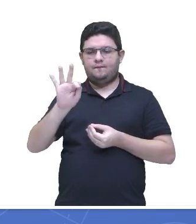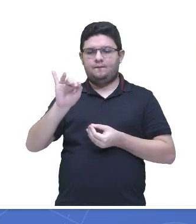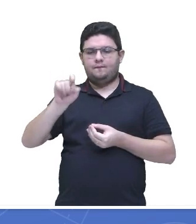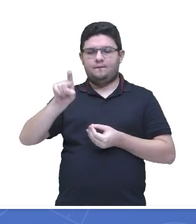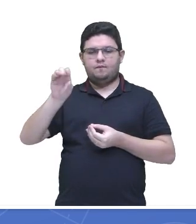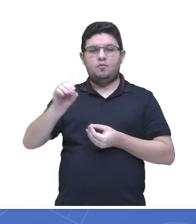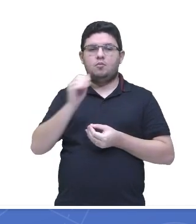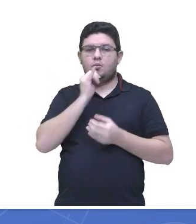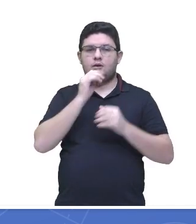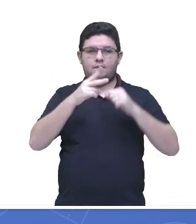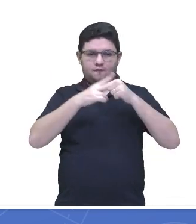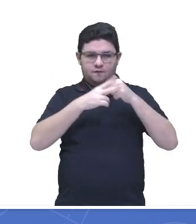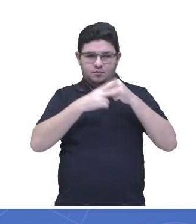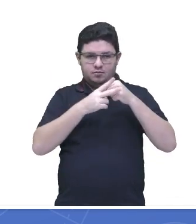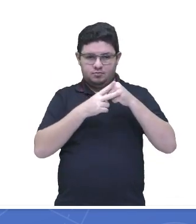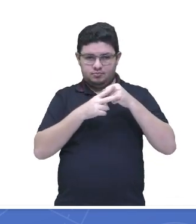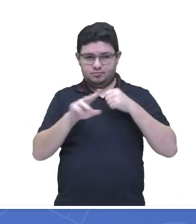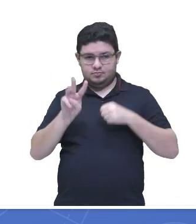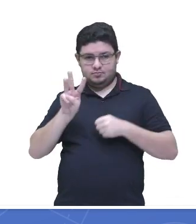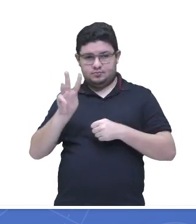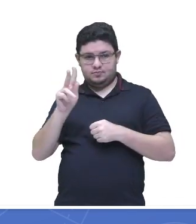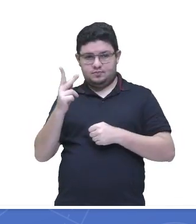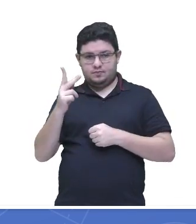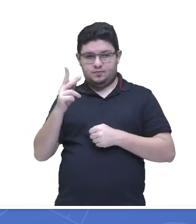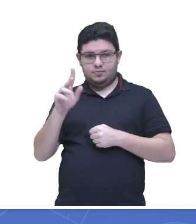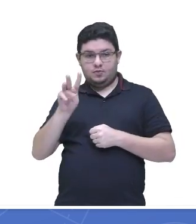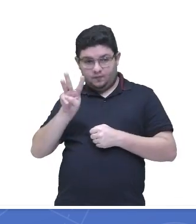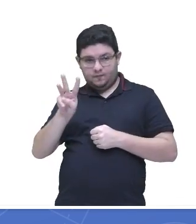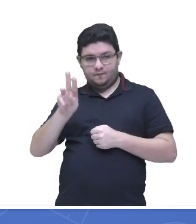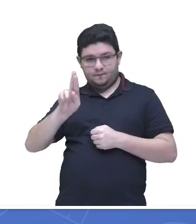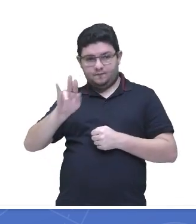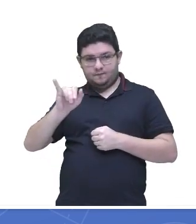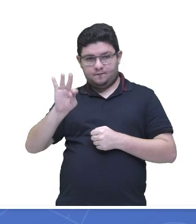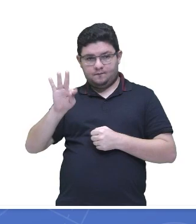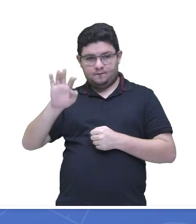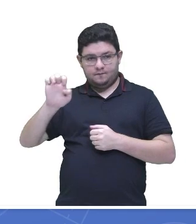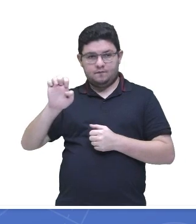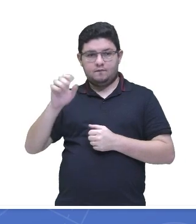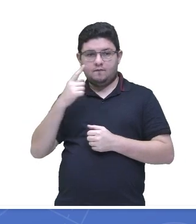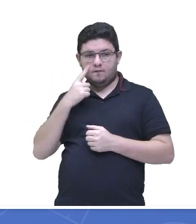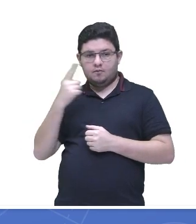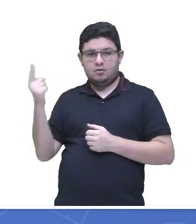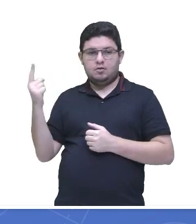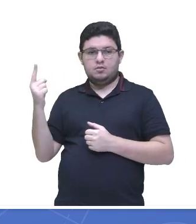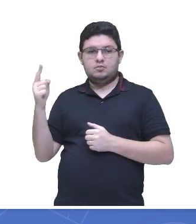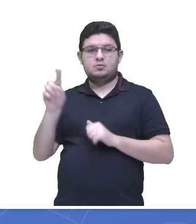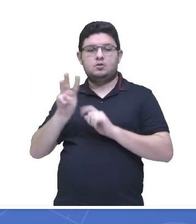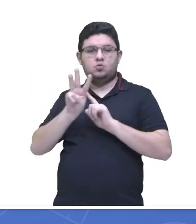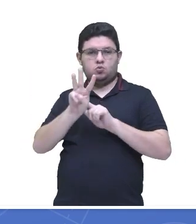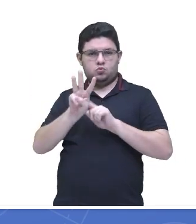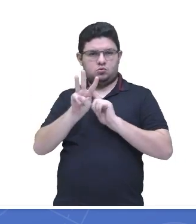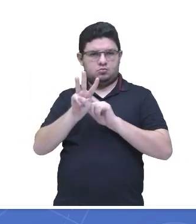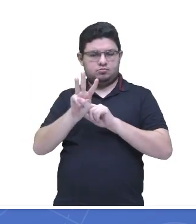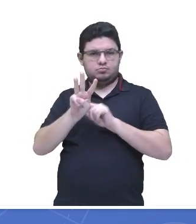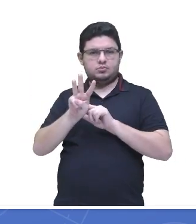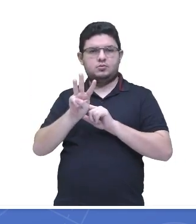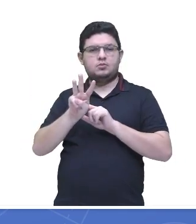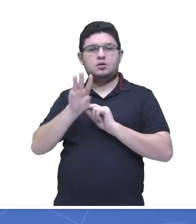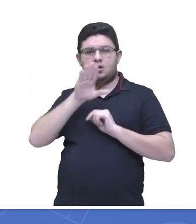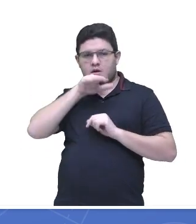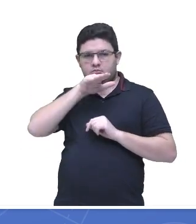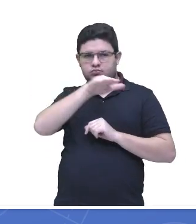verbo write. Eu não vou ler o write, esse W aí é mudo, não falem o write, não é assim. Então é o